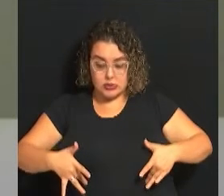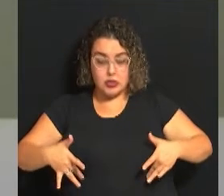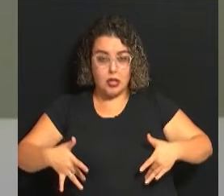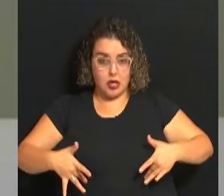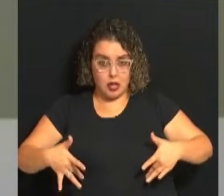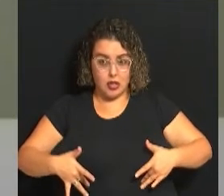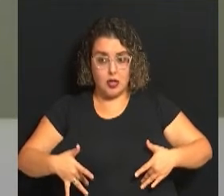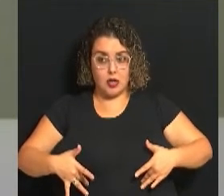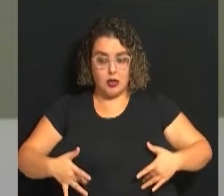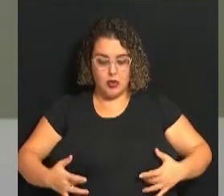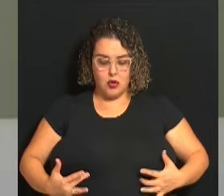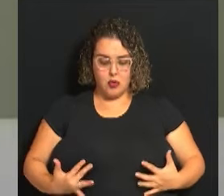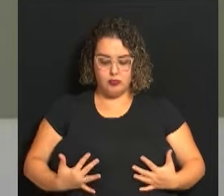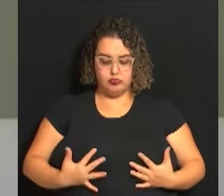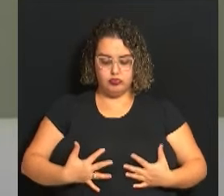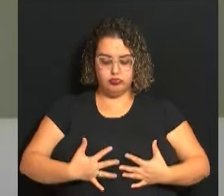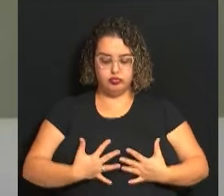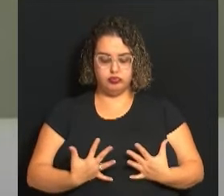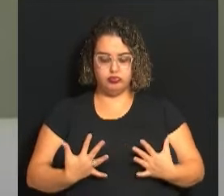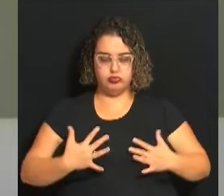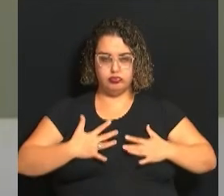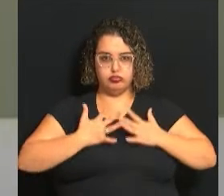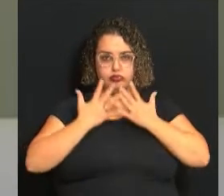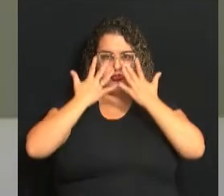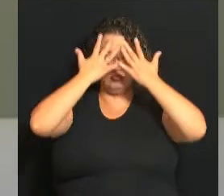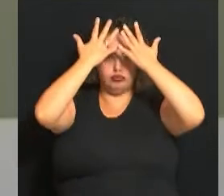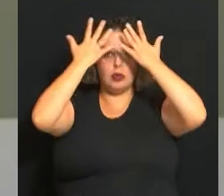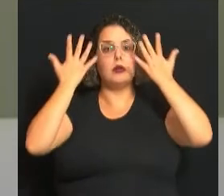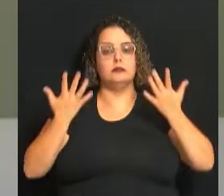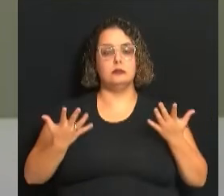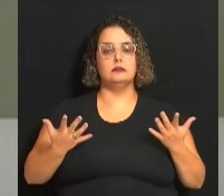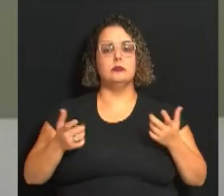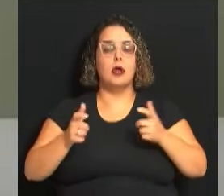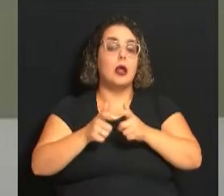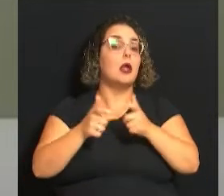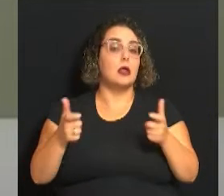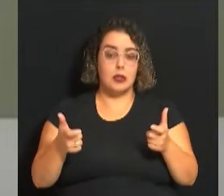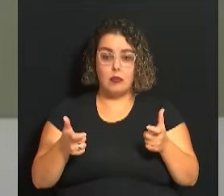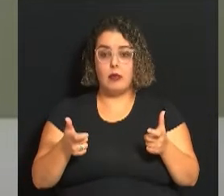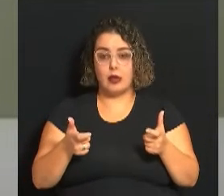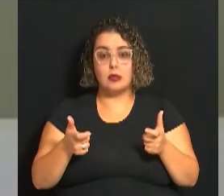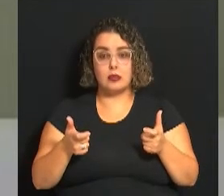se metastatizam para o cérebro. E a grande maioria dos casos